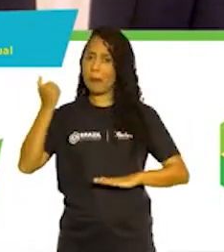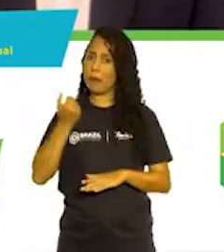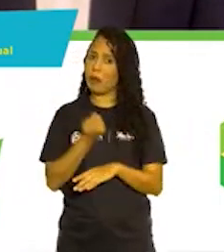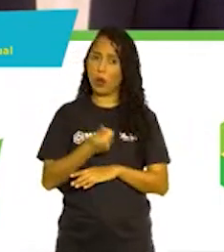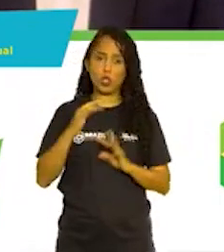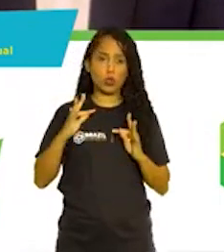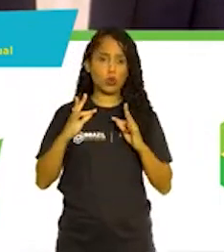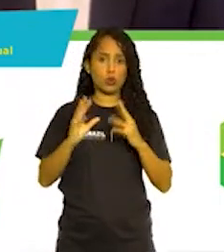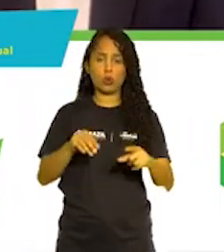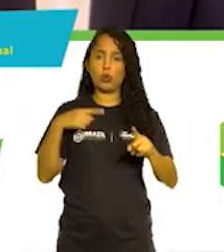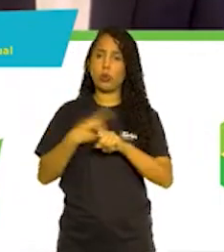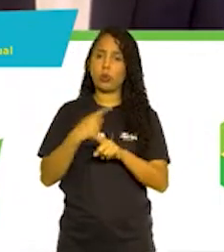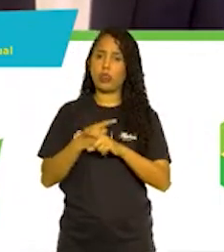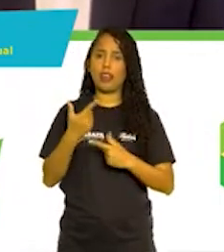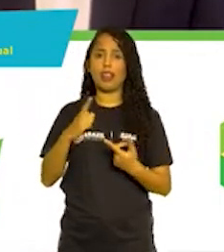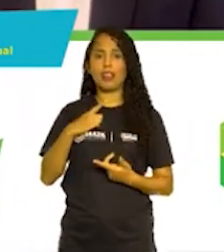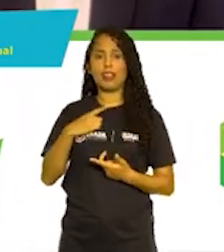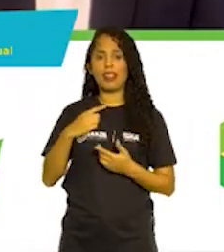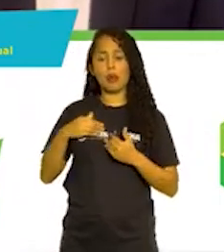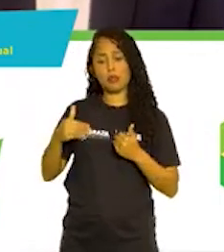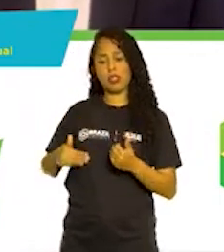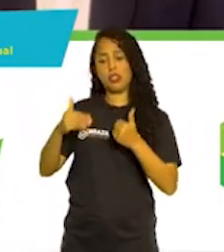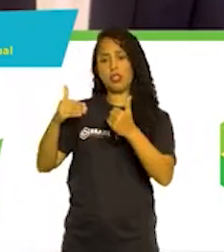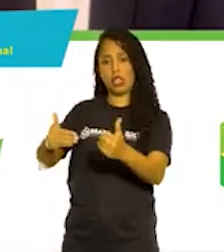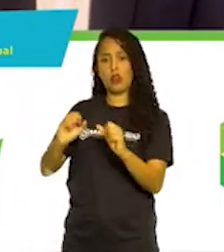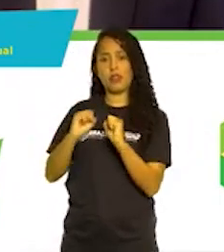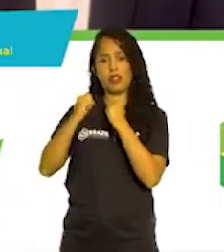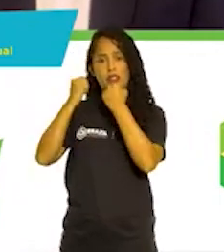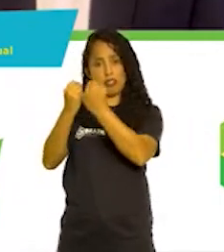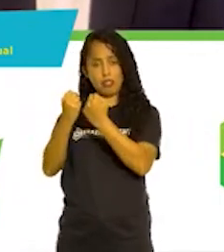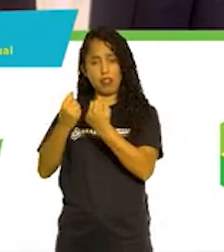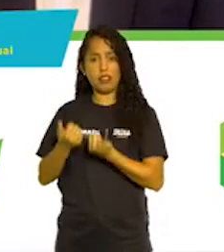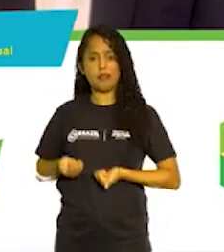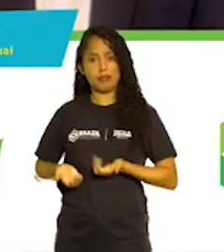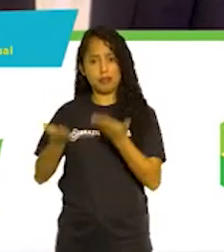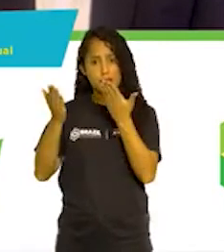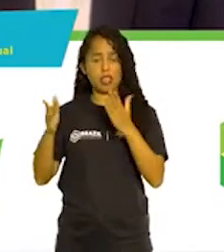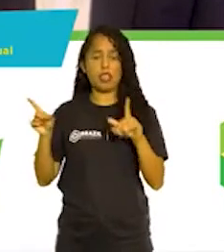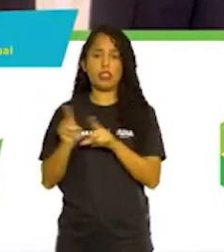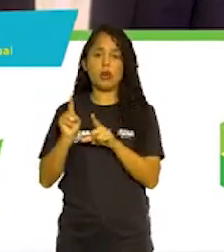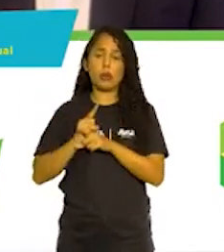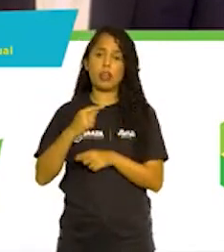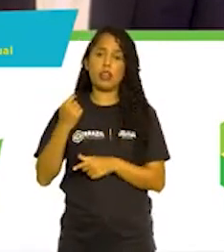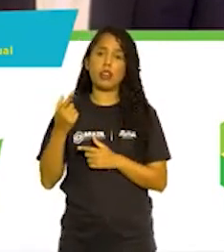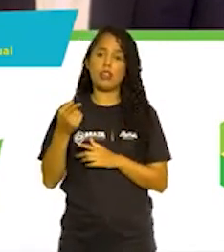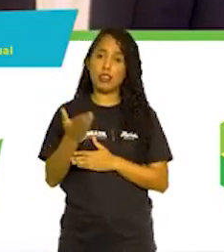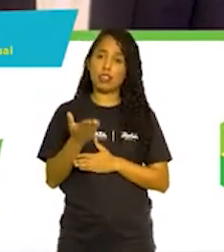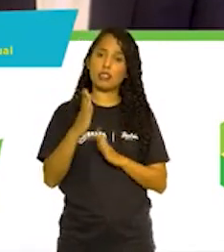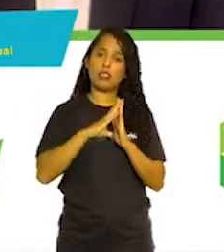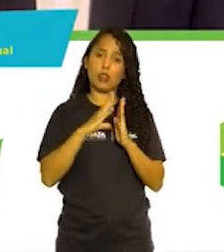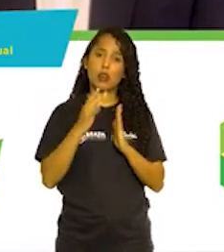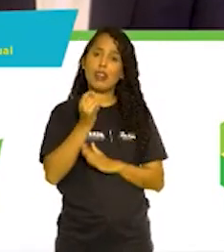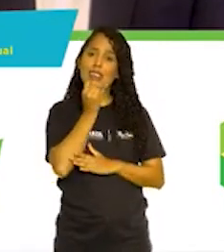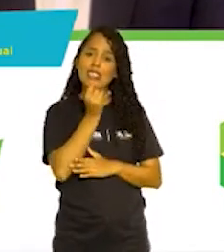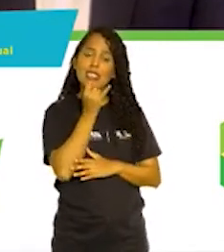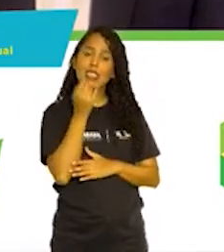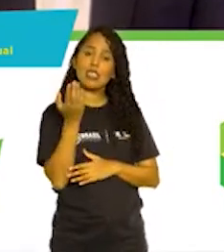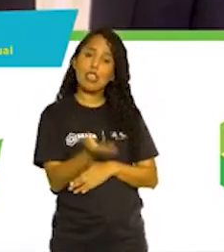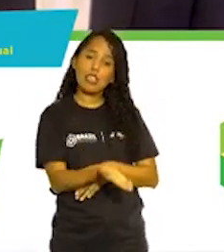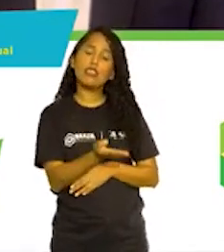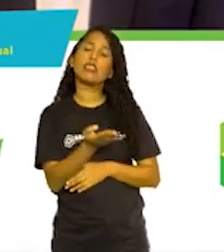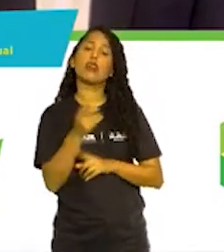a maior para o Ministério da Defesa. Acho que é um exemplo importante do que